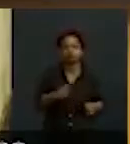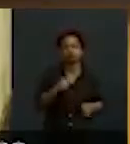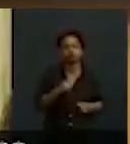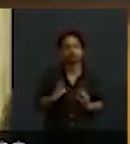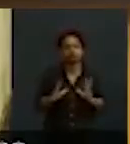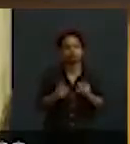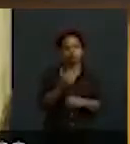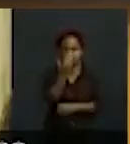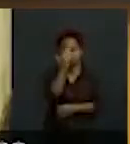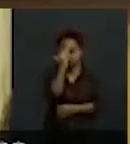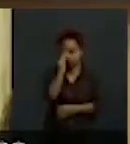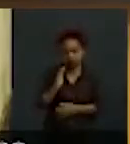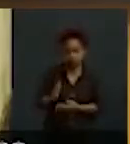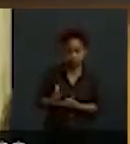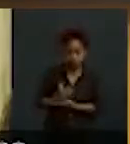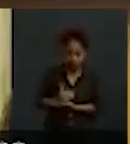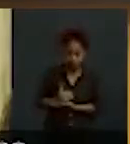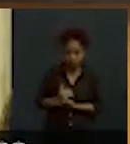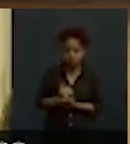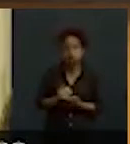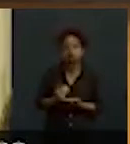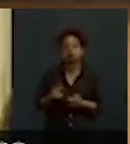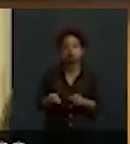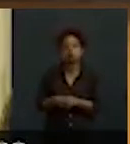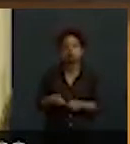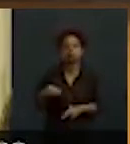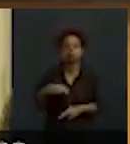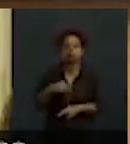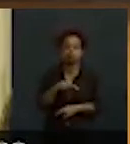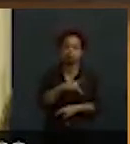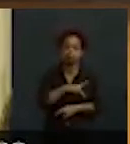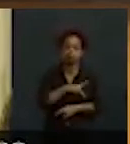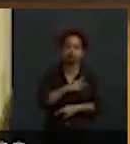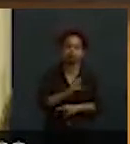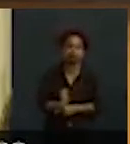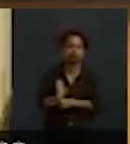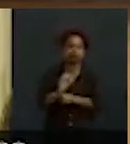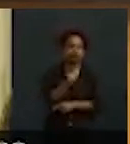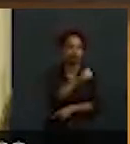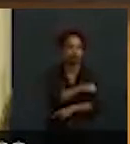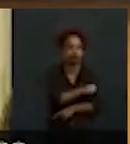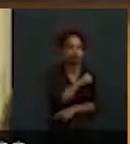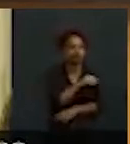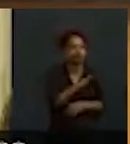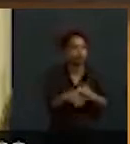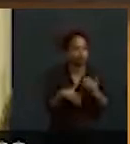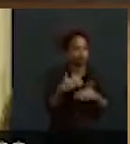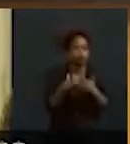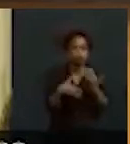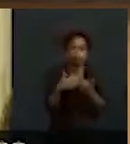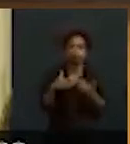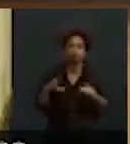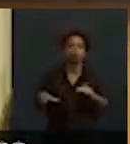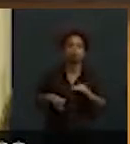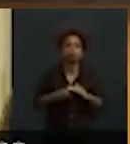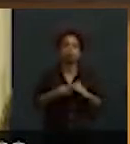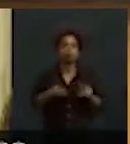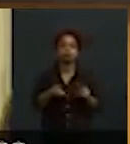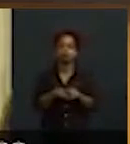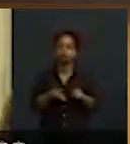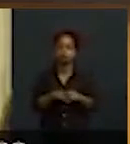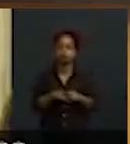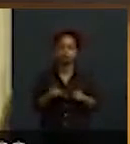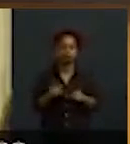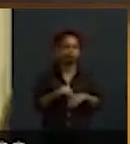dados possibilitaram ao Ministério Público do Rio de Janeiro desenvolver e implementar um de